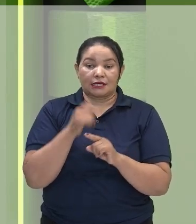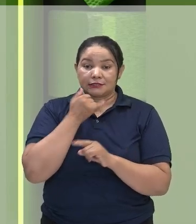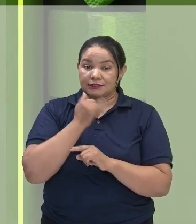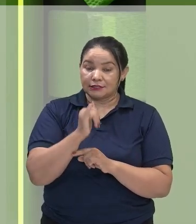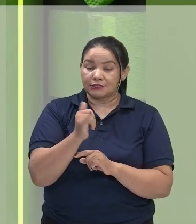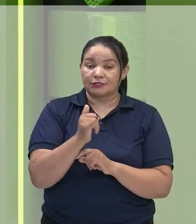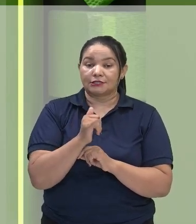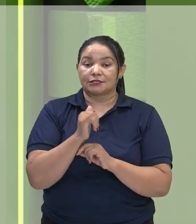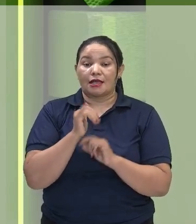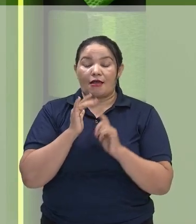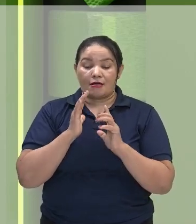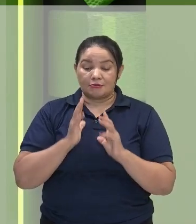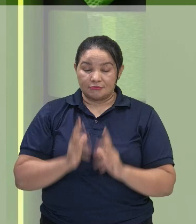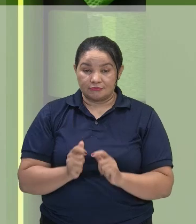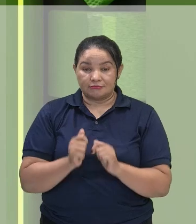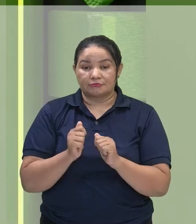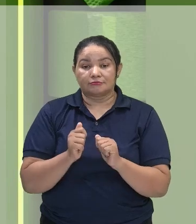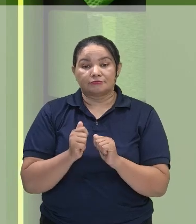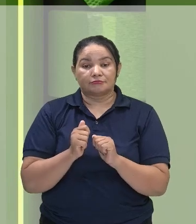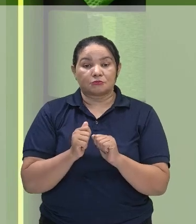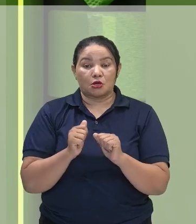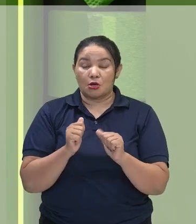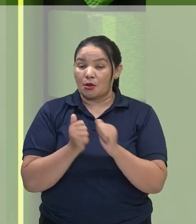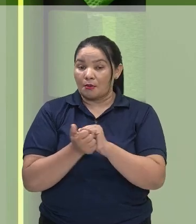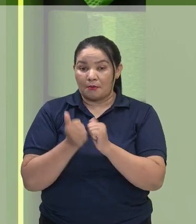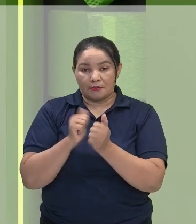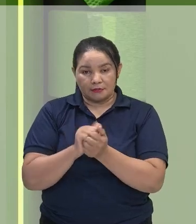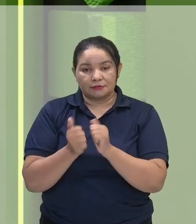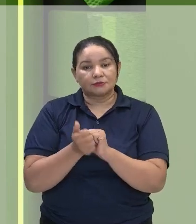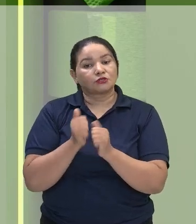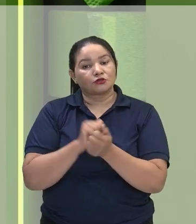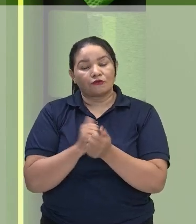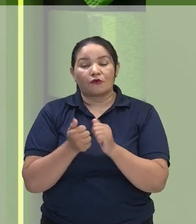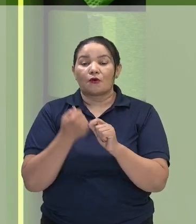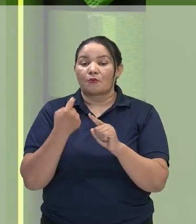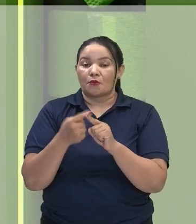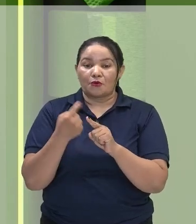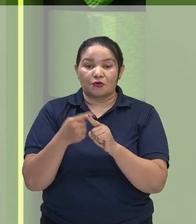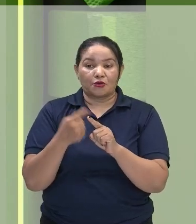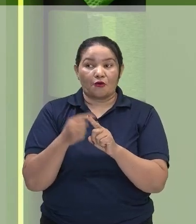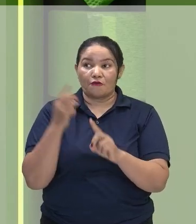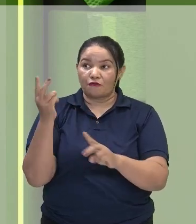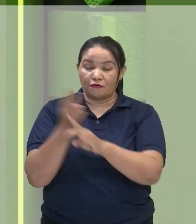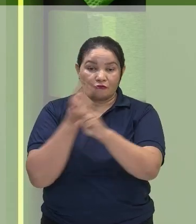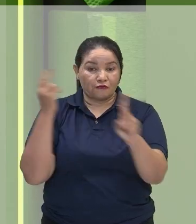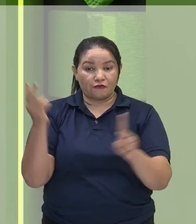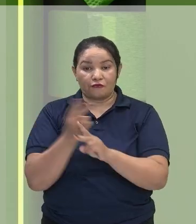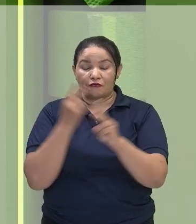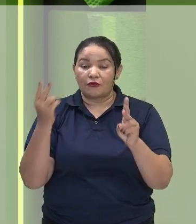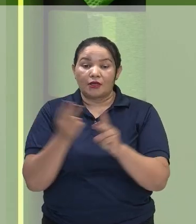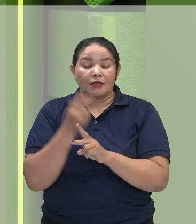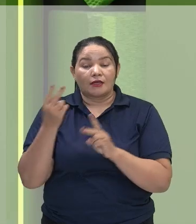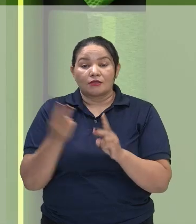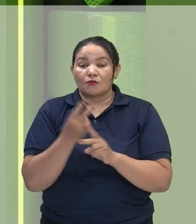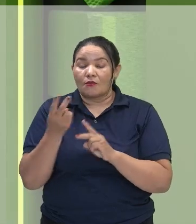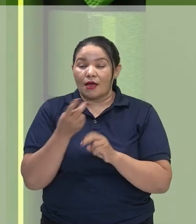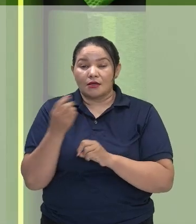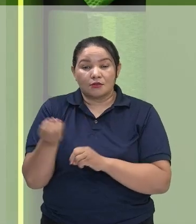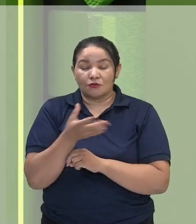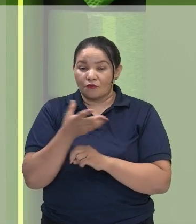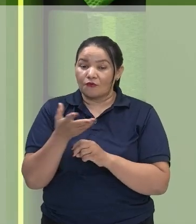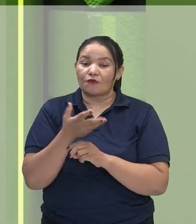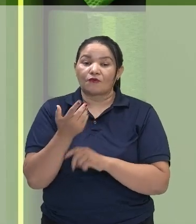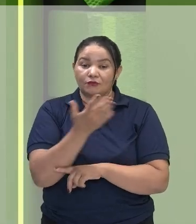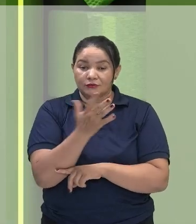renovável, porque afinal de contas, o vento, né, está se renovando o tempo todo na natureza, então nós podemos utilizá-lo,